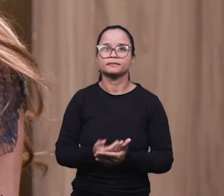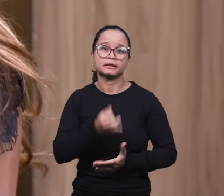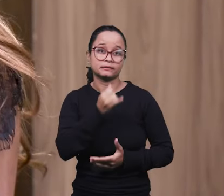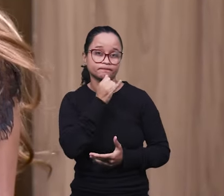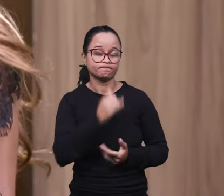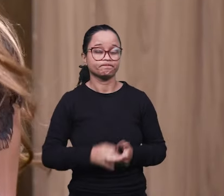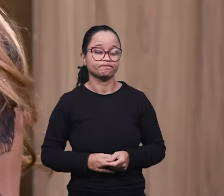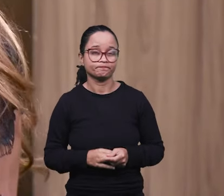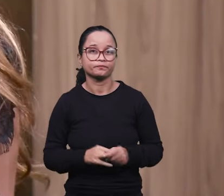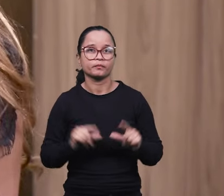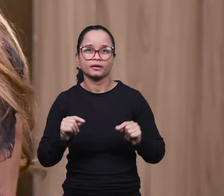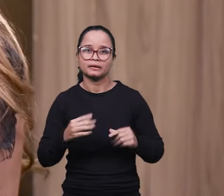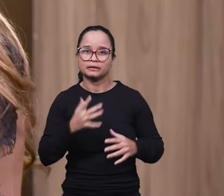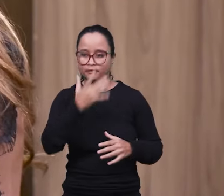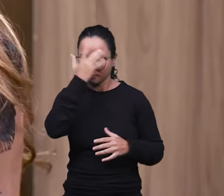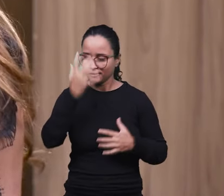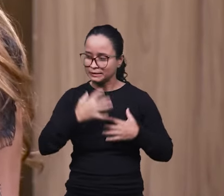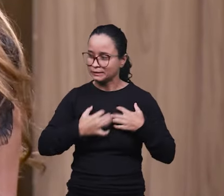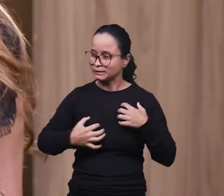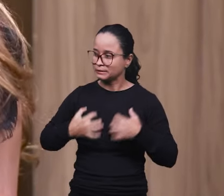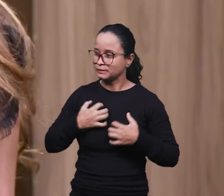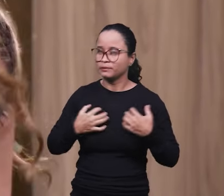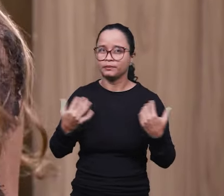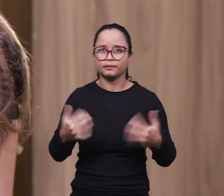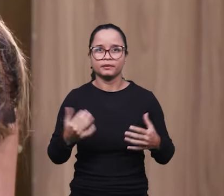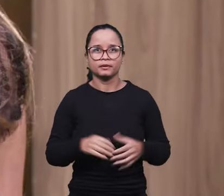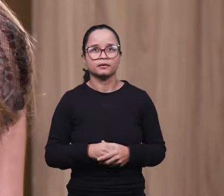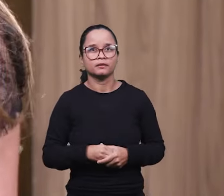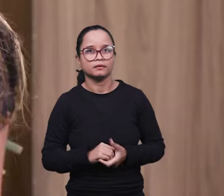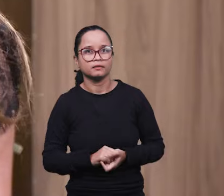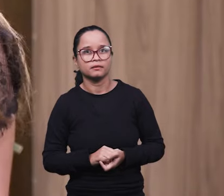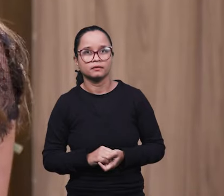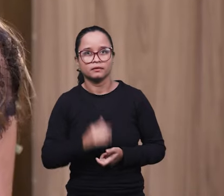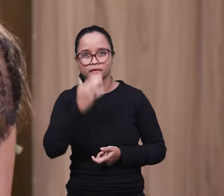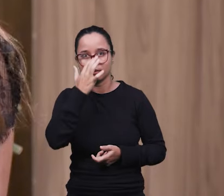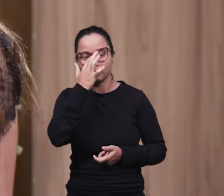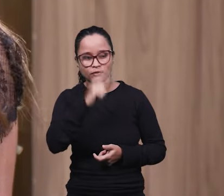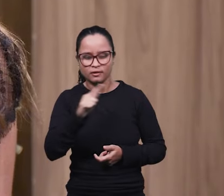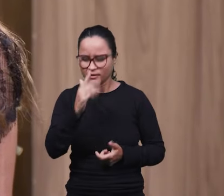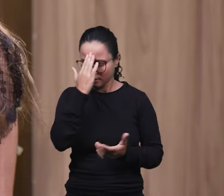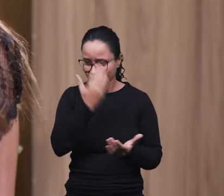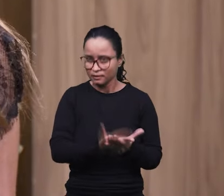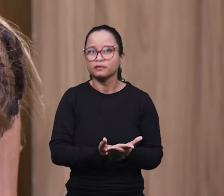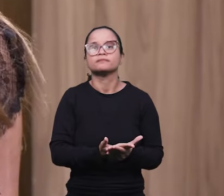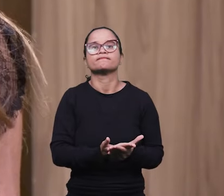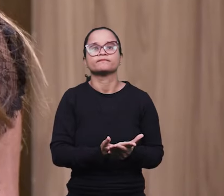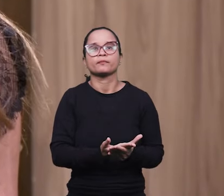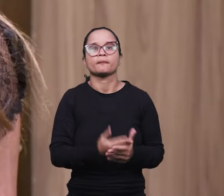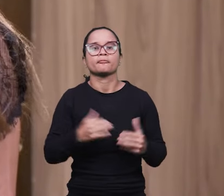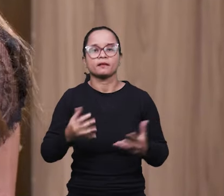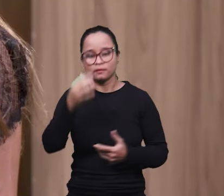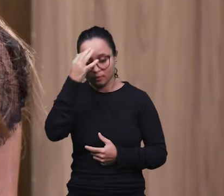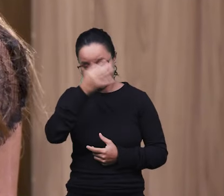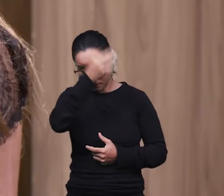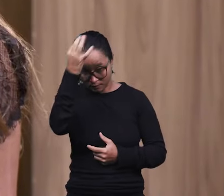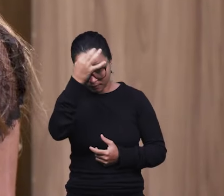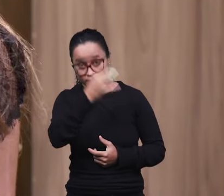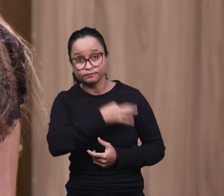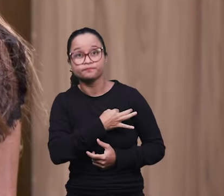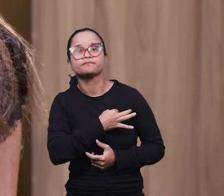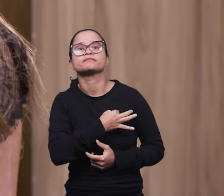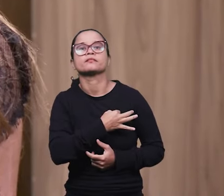que aquilo ali foi incomodando as pessoas aos poucos então você não chega impondo suas suas crenças aquilo que você acredita o espírito tanto toca o seu